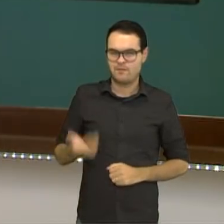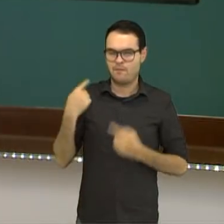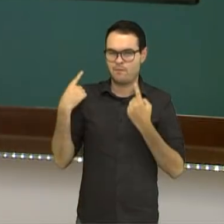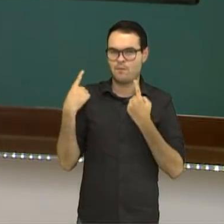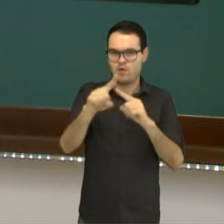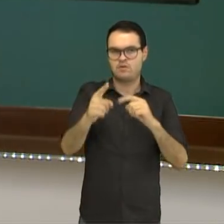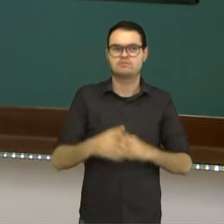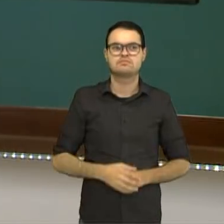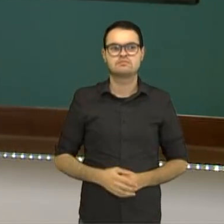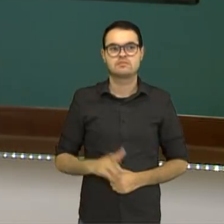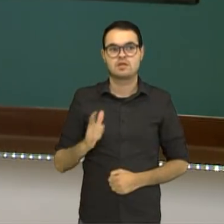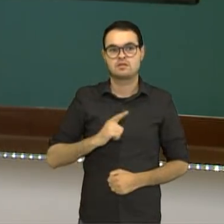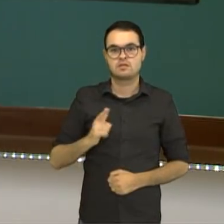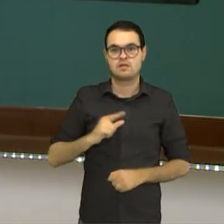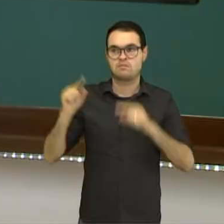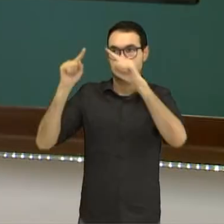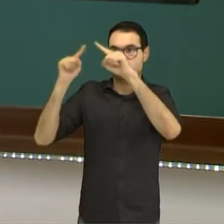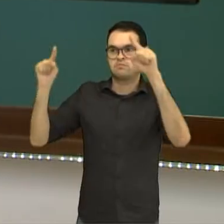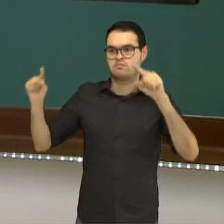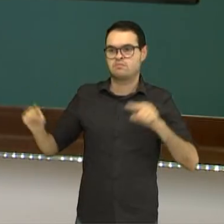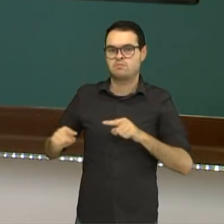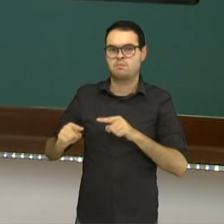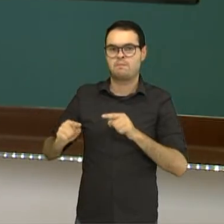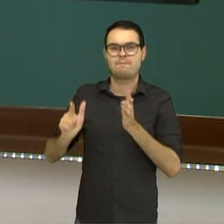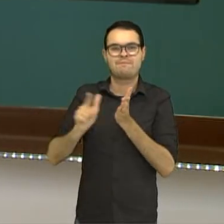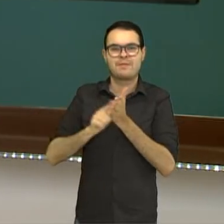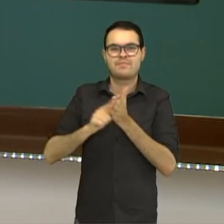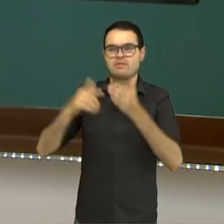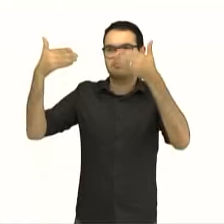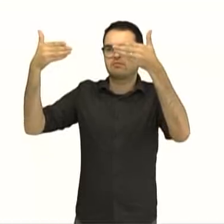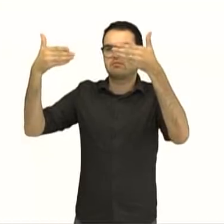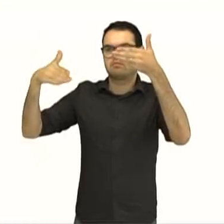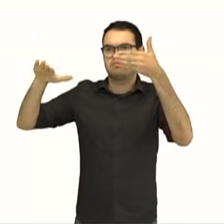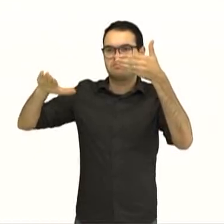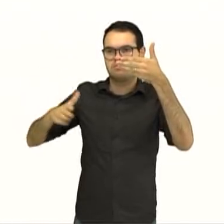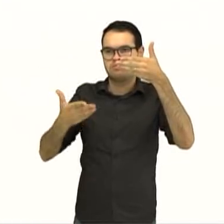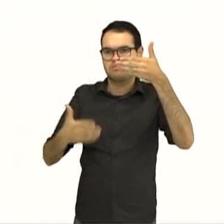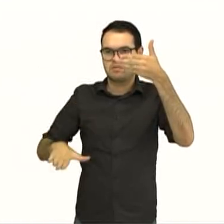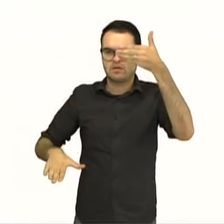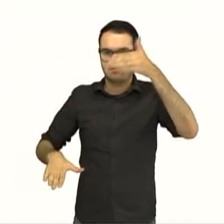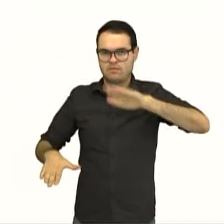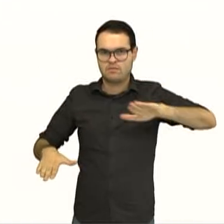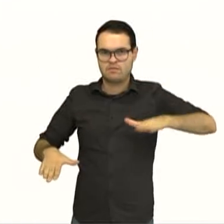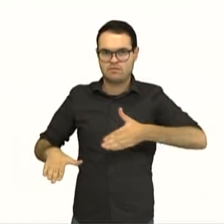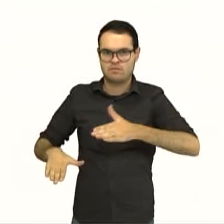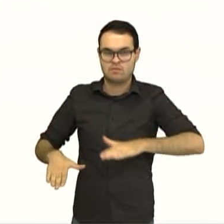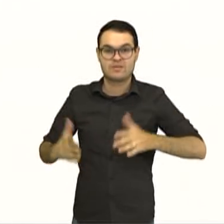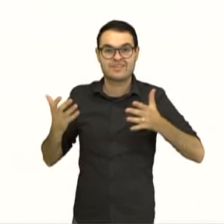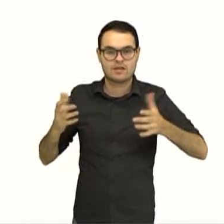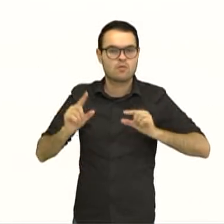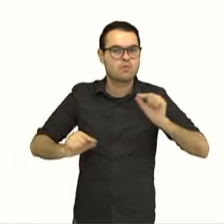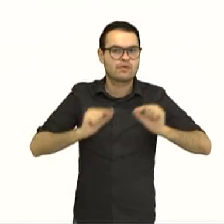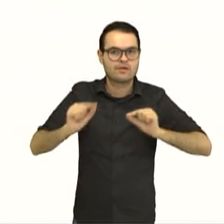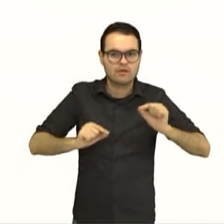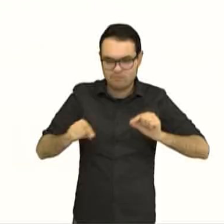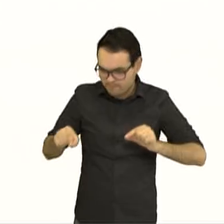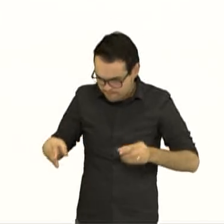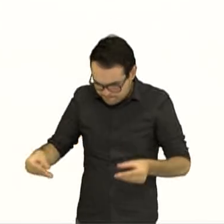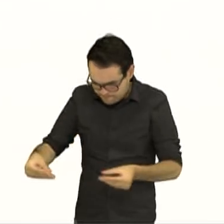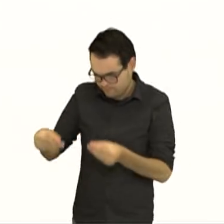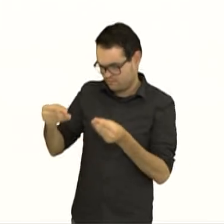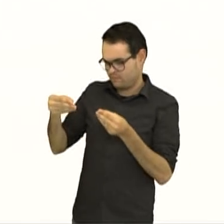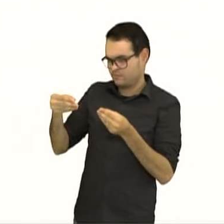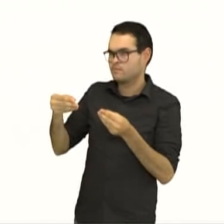tinha um quadro e alguns papéis caíram nesse quadro. O que que a prof quer? Que vocês descubram quais são os